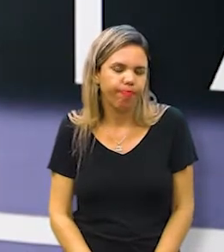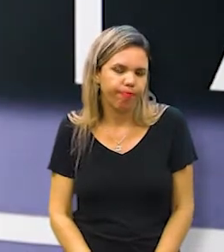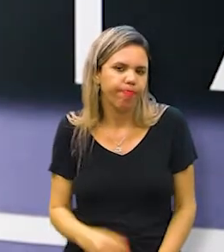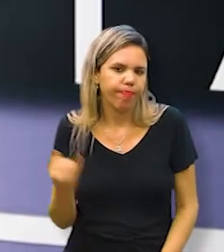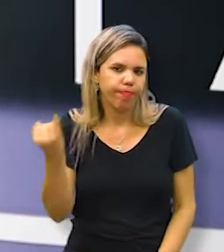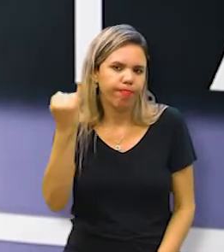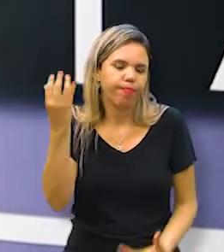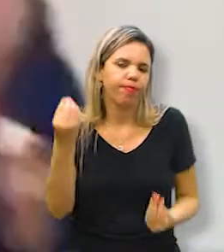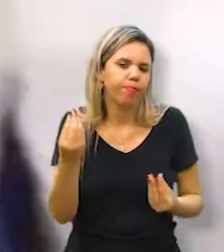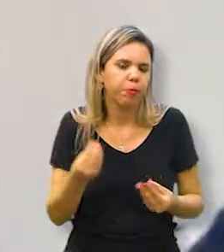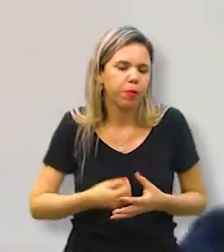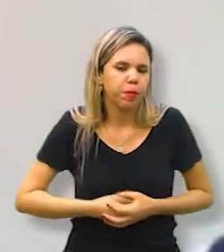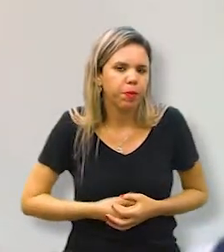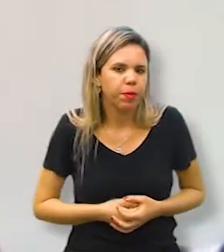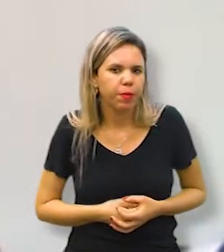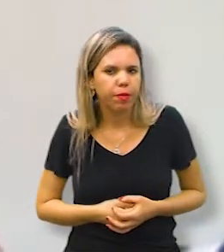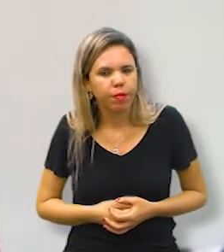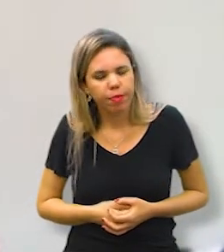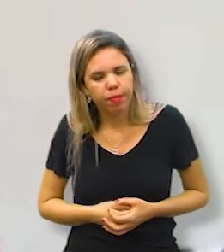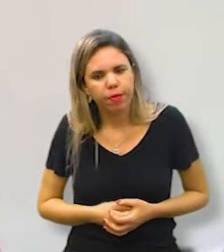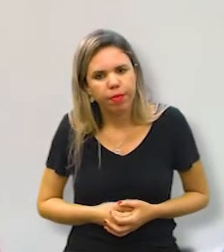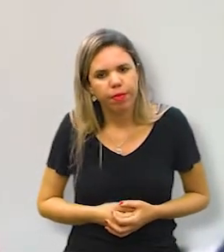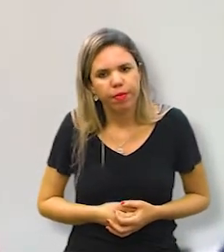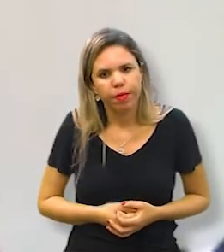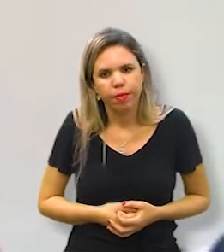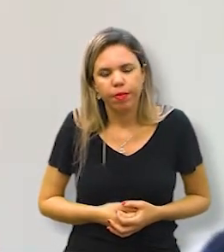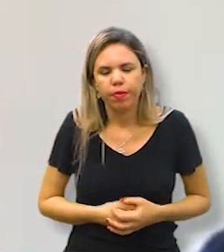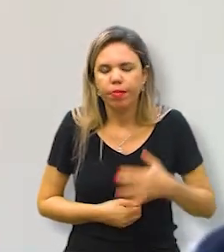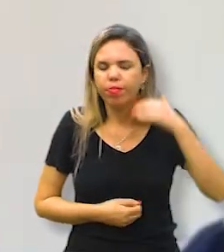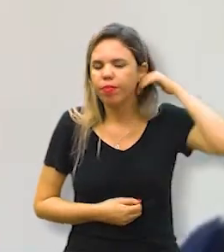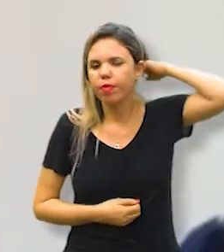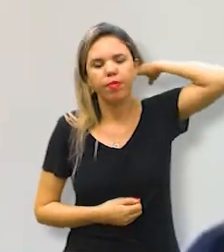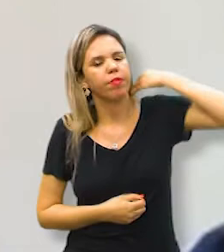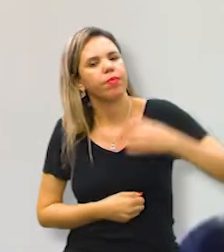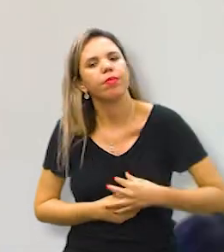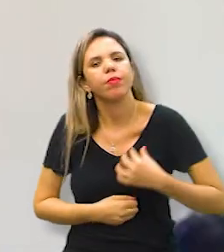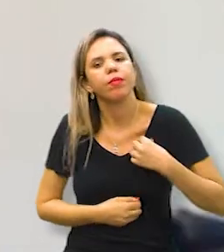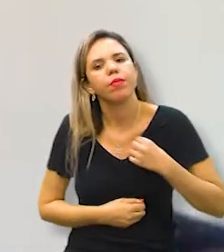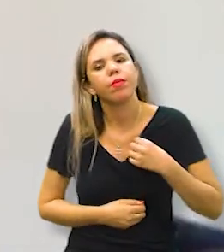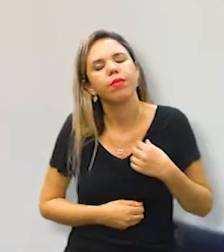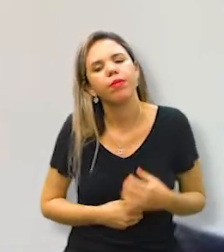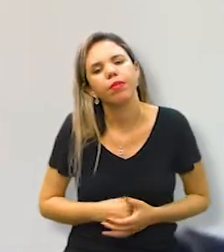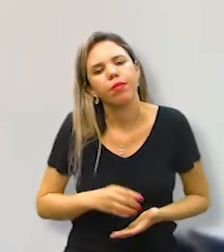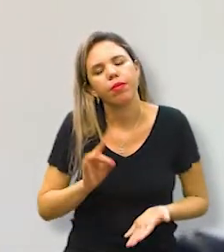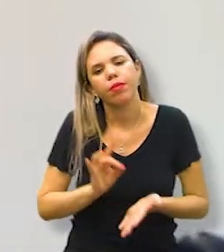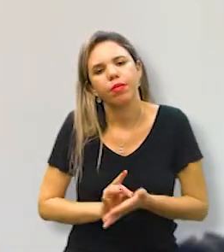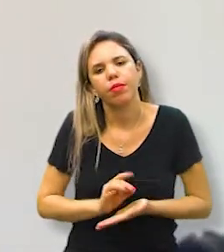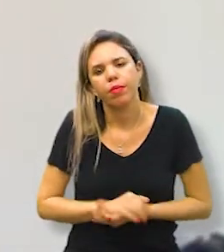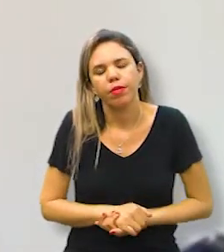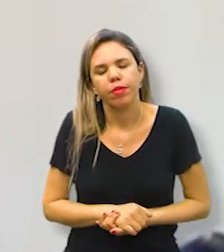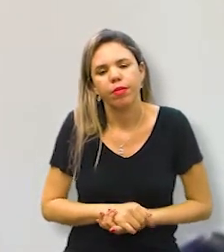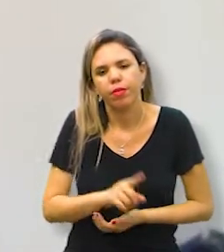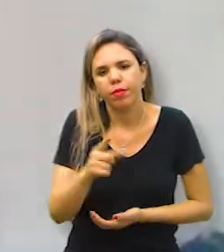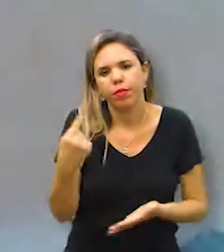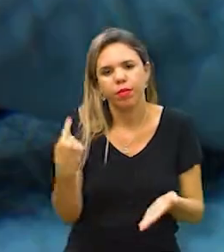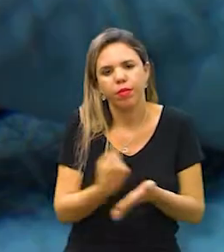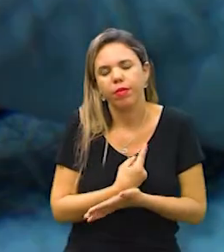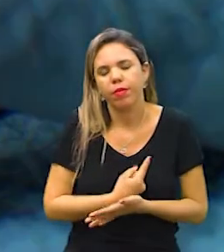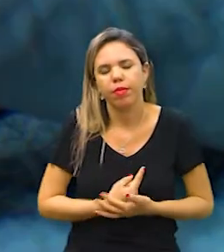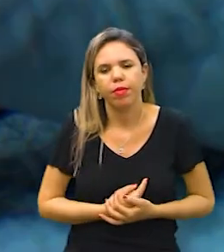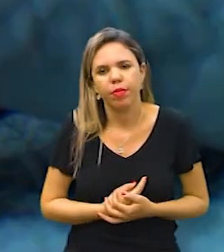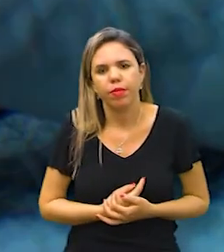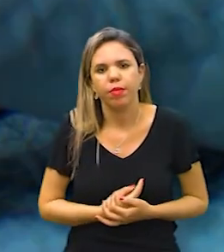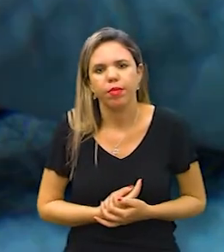Significa muito, né? Muito mesmo. É muito. Realmente, se você me